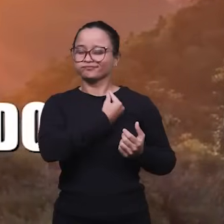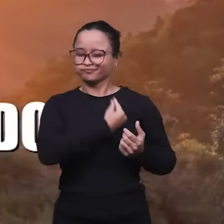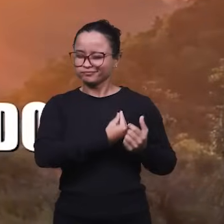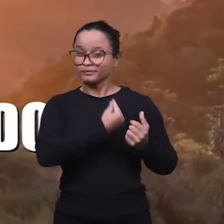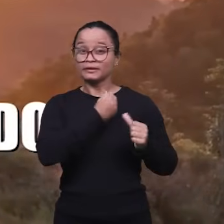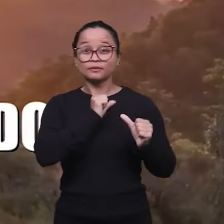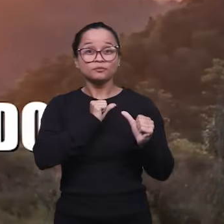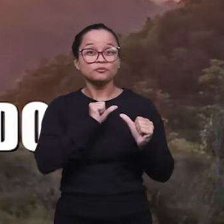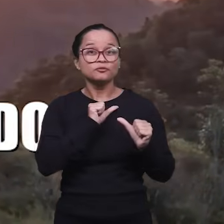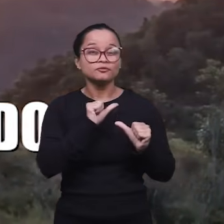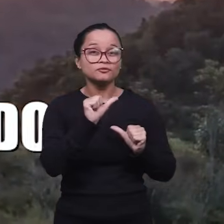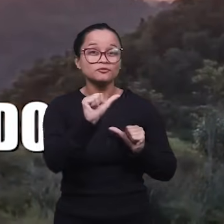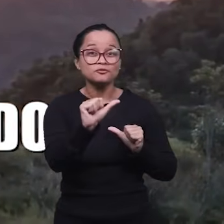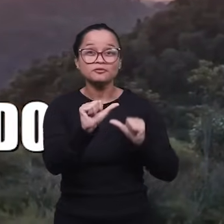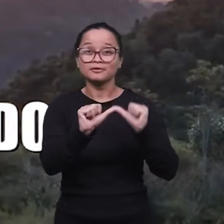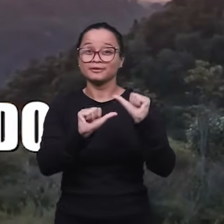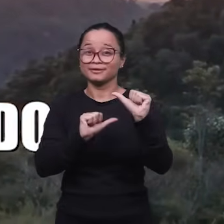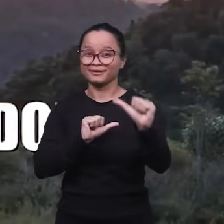minha vida